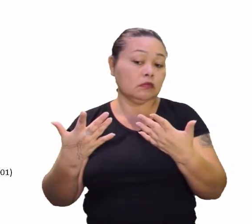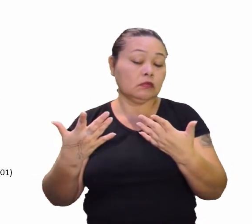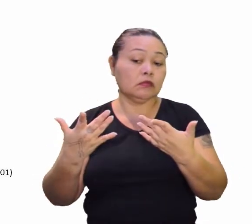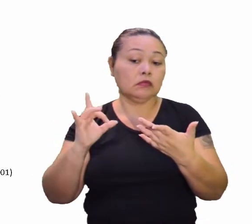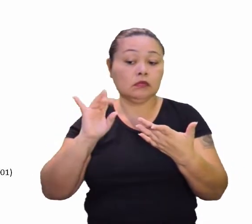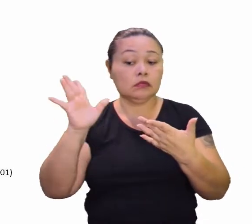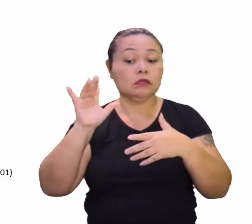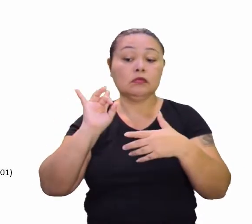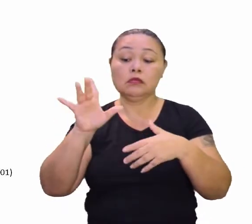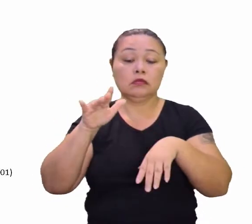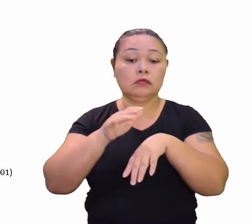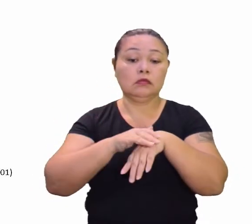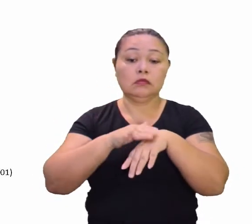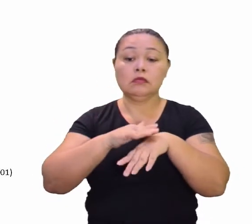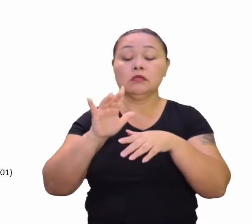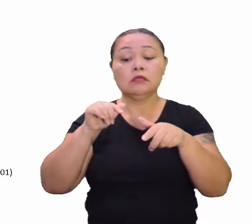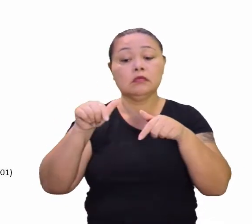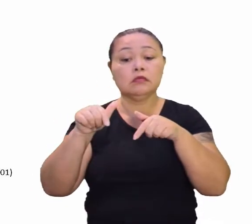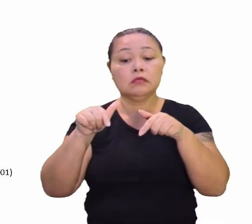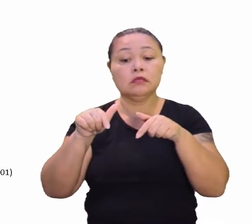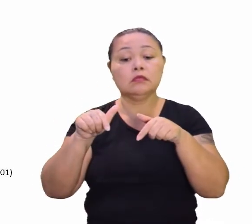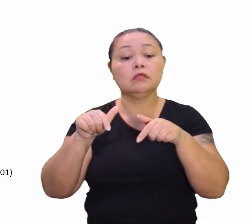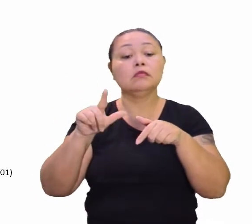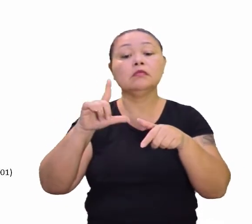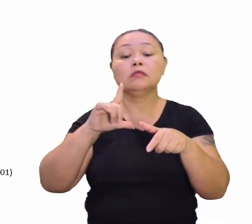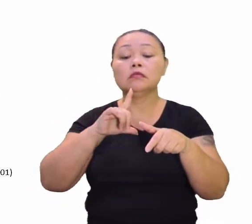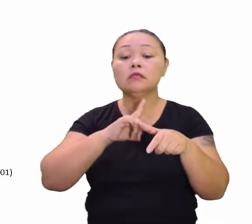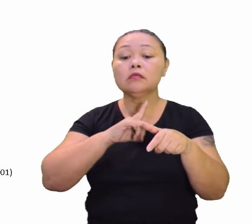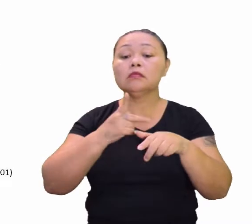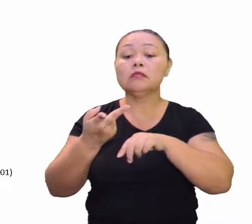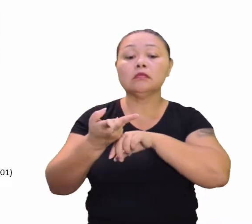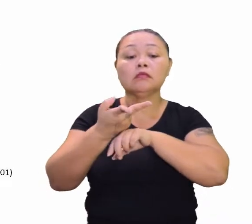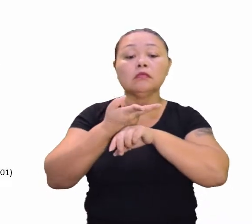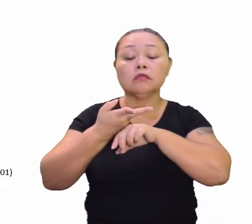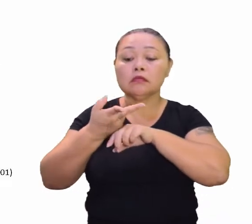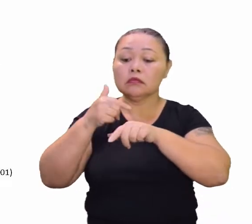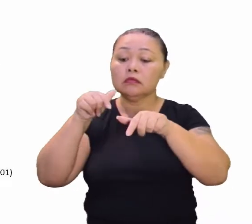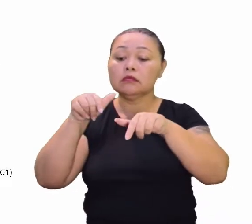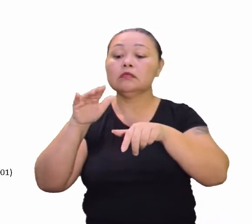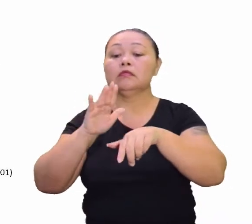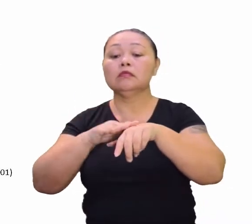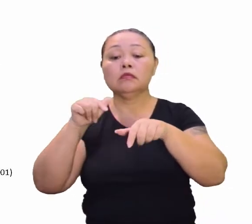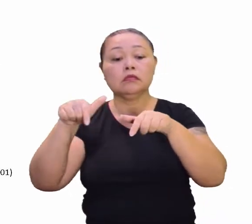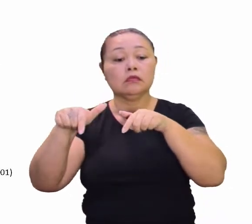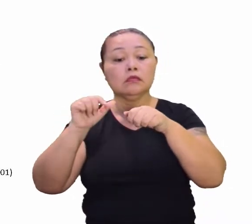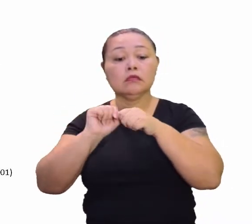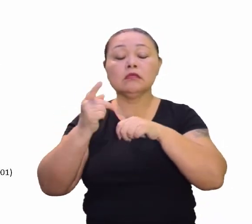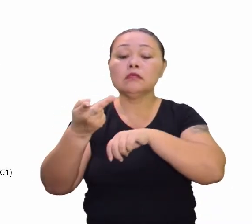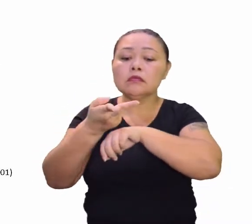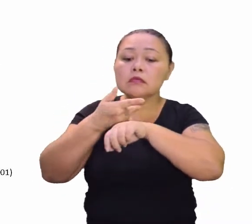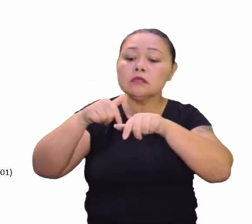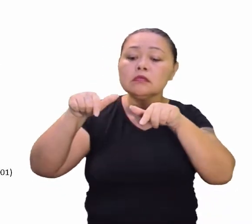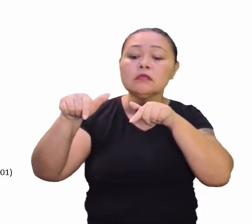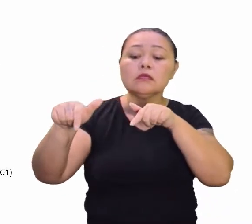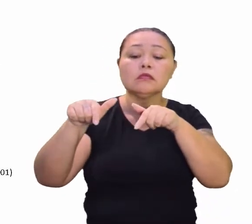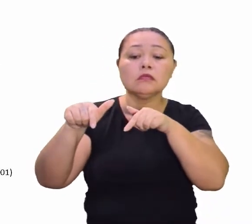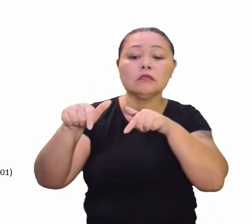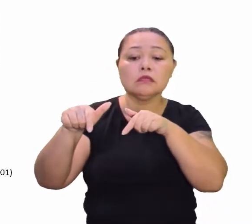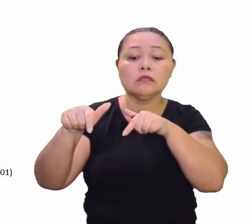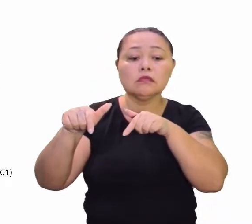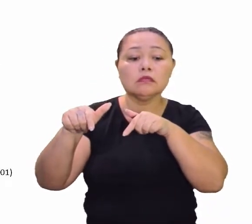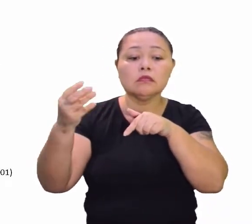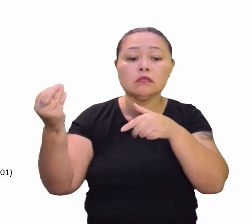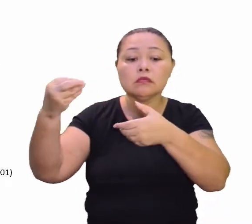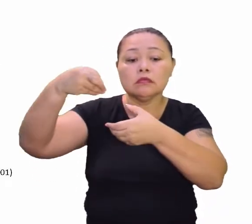é aquela só que trabalha. Pode ser aquela que está procurando emprego. Então, essa que está procurando emprego,